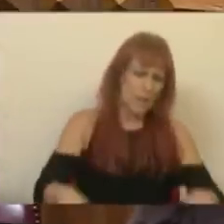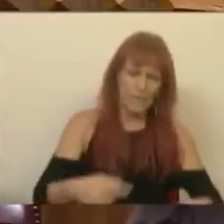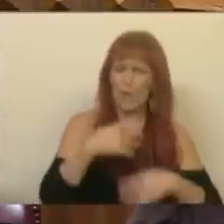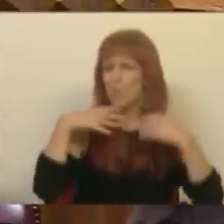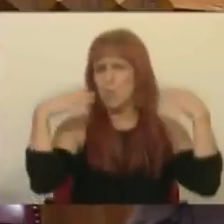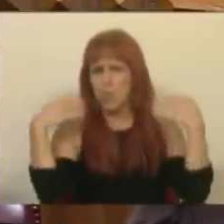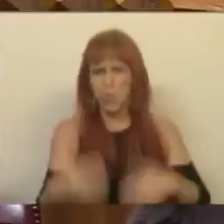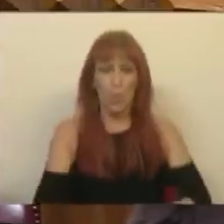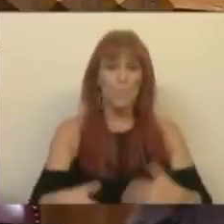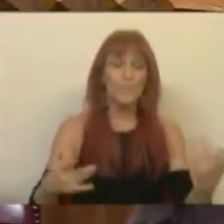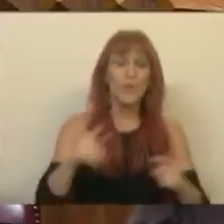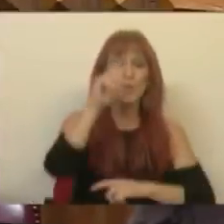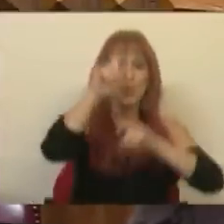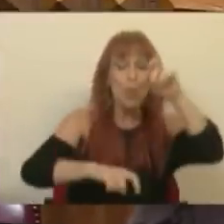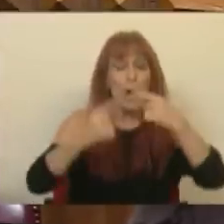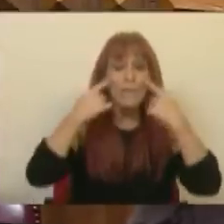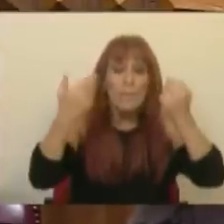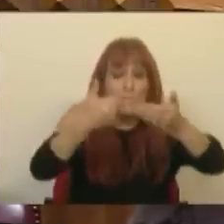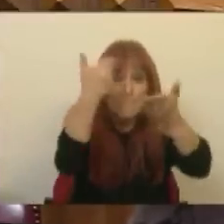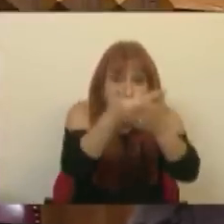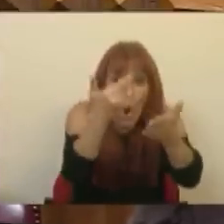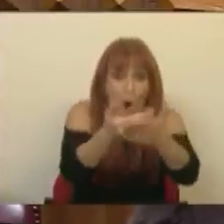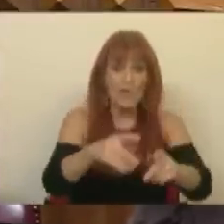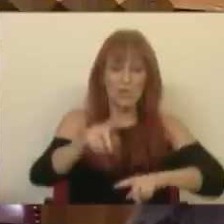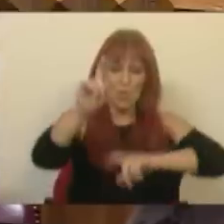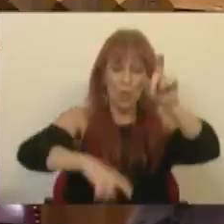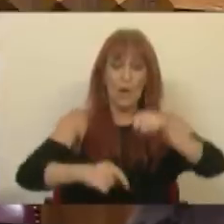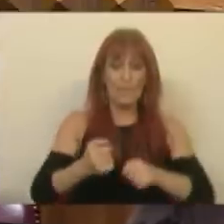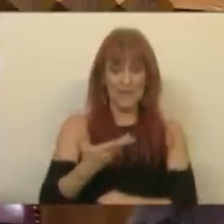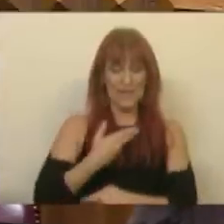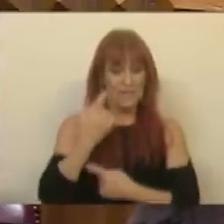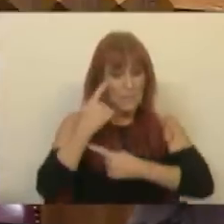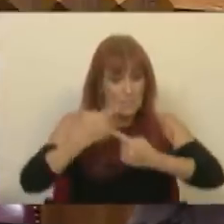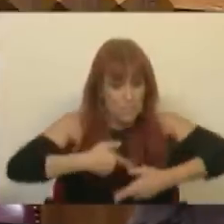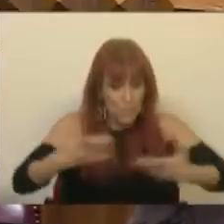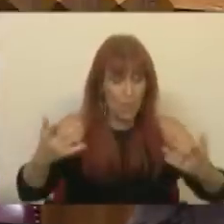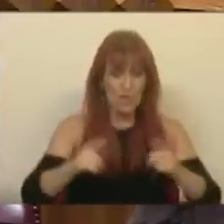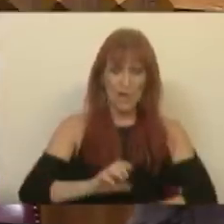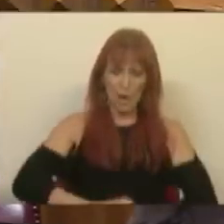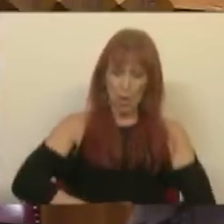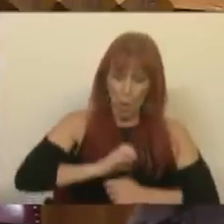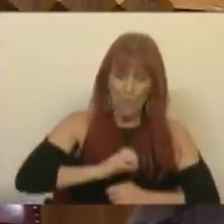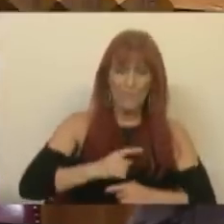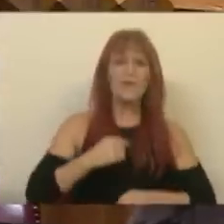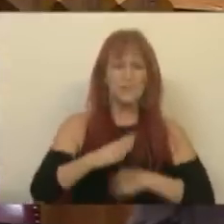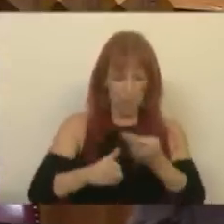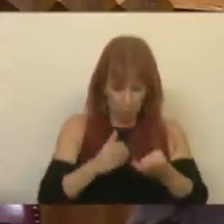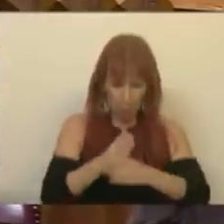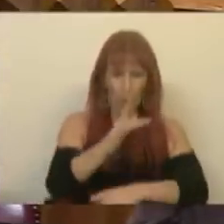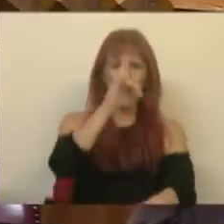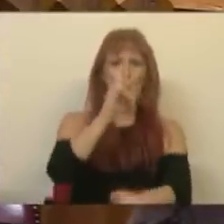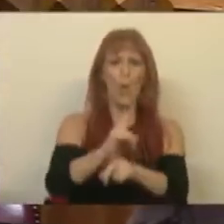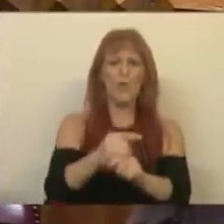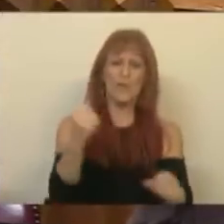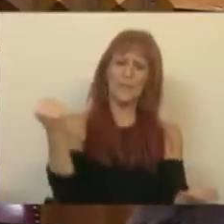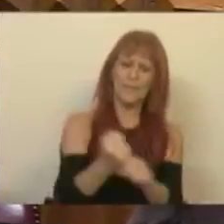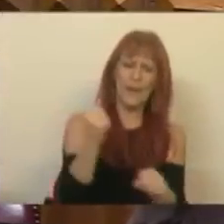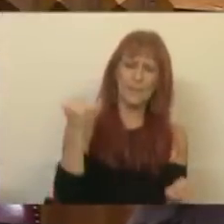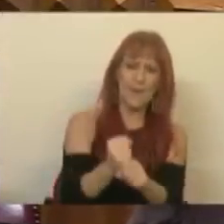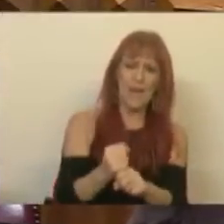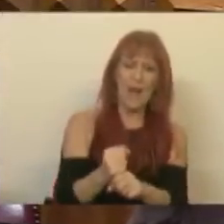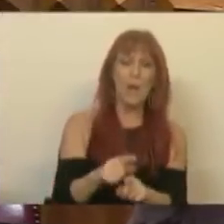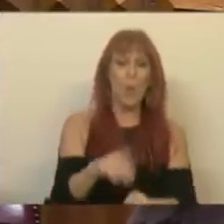substantiva que os gráficos mostram e que os gráficos da dívida mostram a confiança que vamos continuar a trabalhar